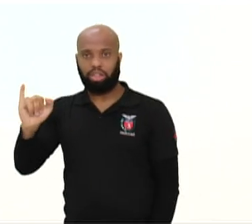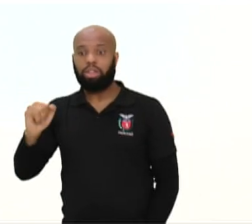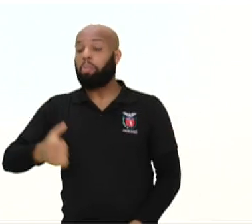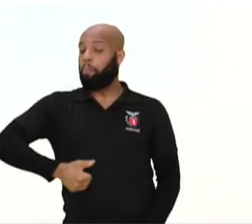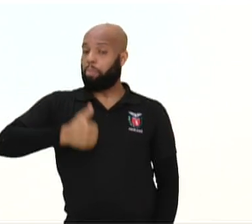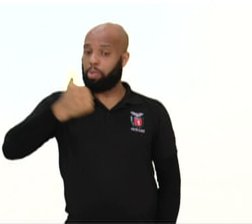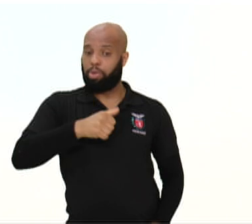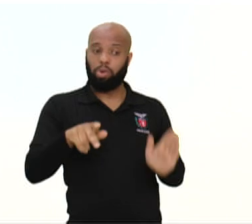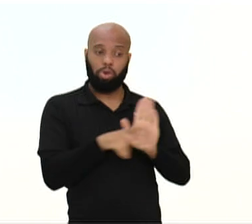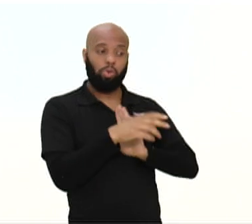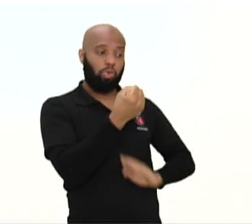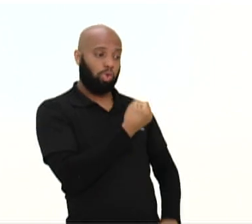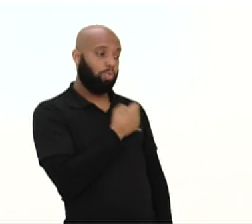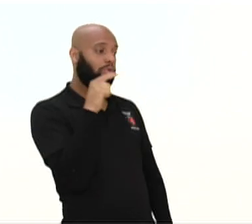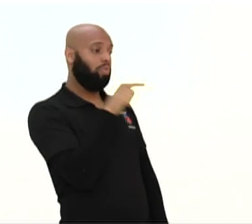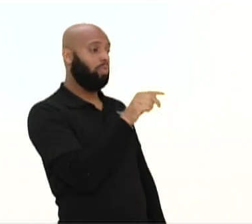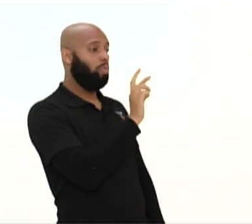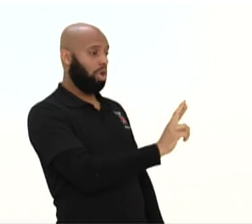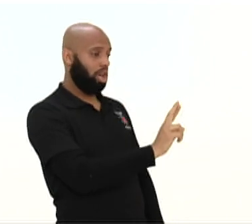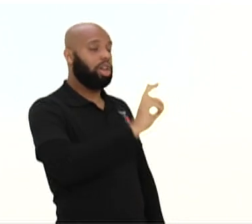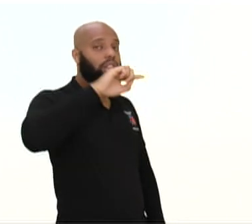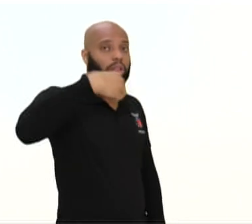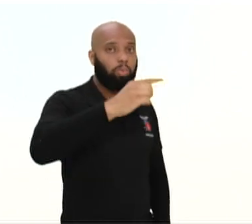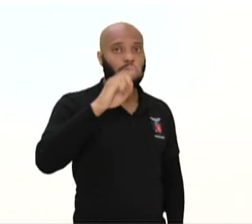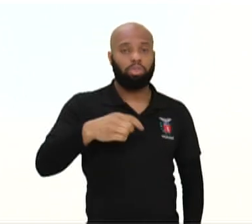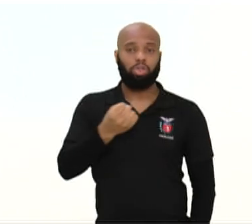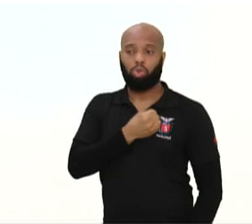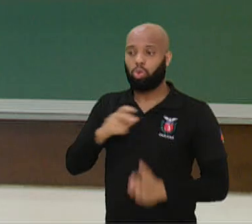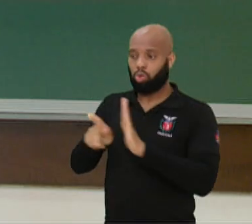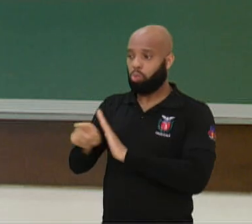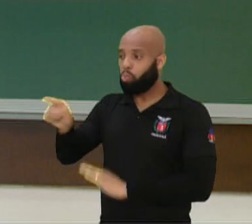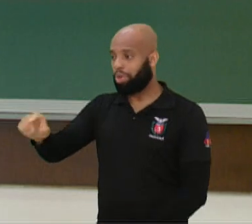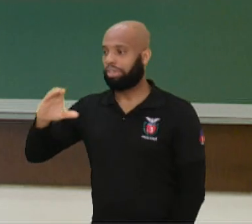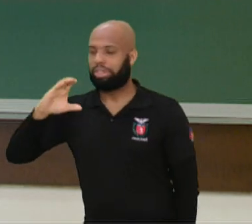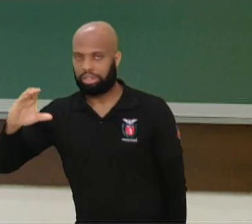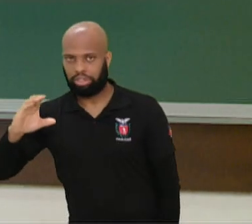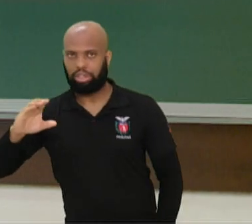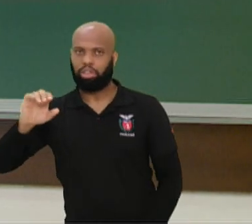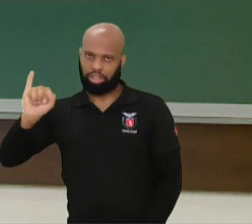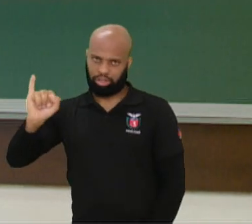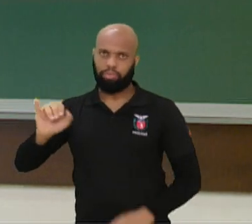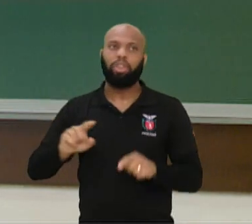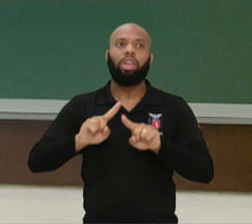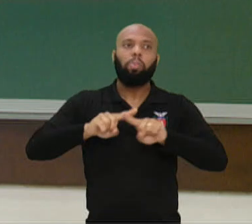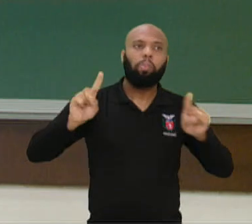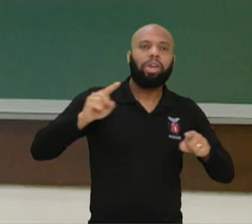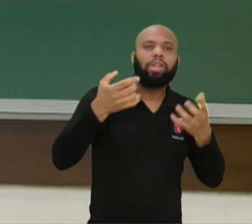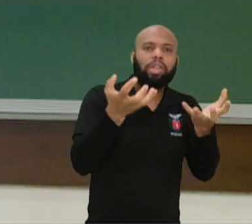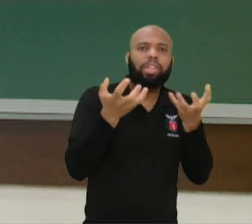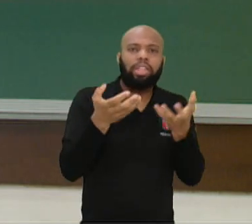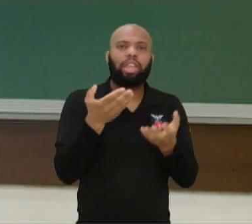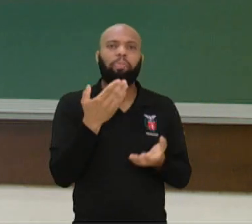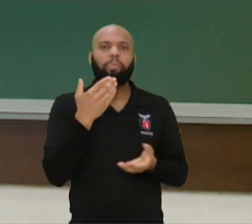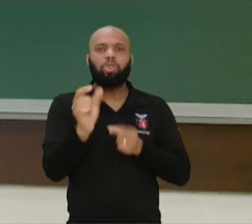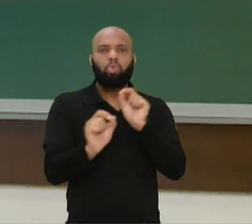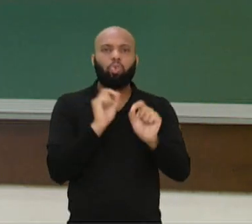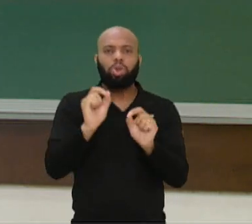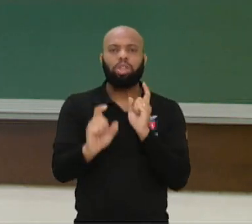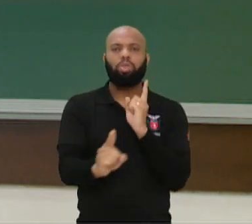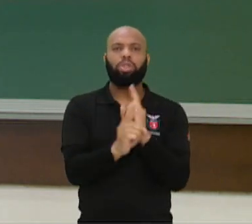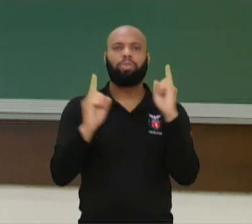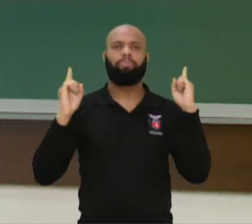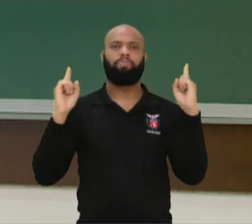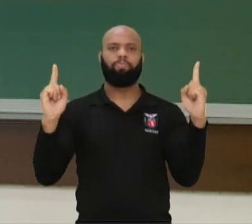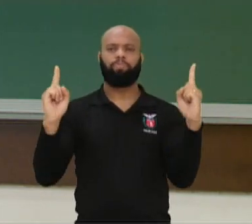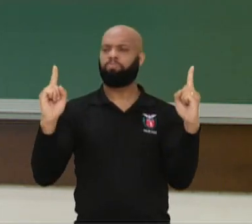primeiro, depois a parte imaginária. Só que o exercício pede que a gente calcule o módulo. Então, relembrando, para calcular um